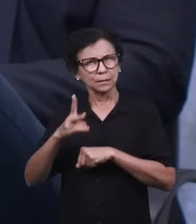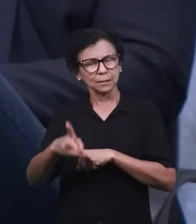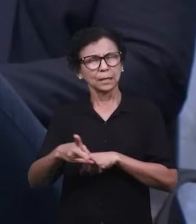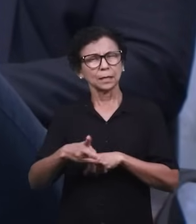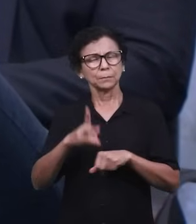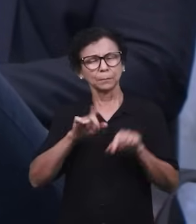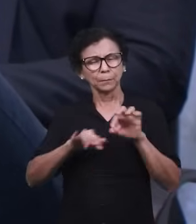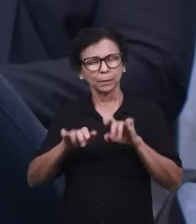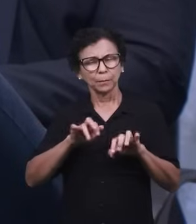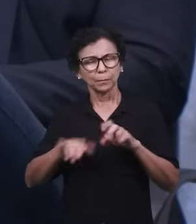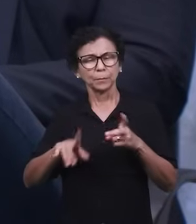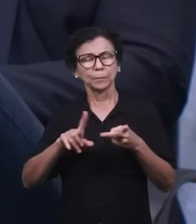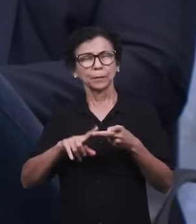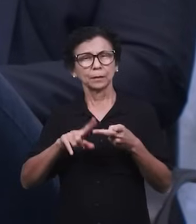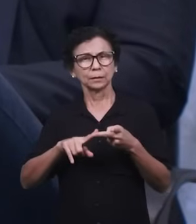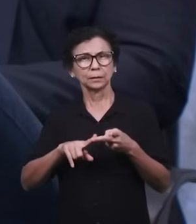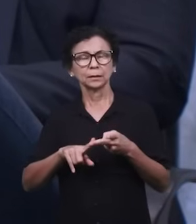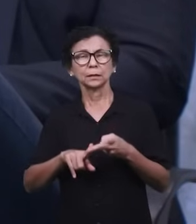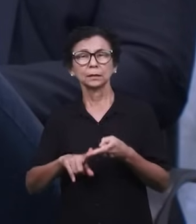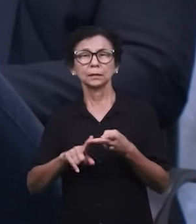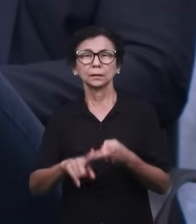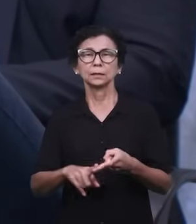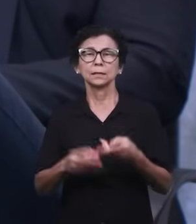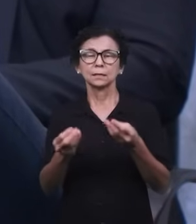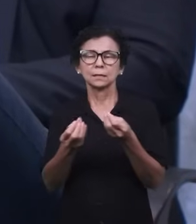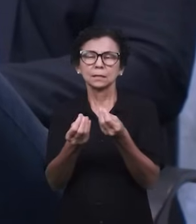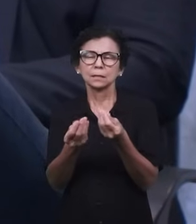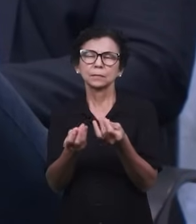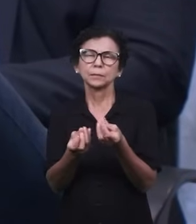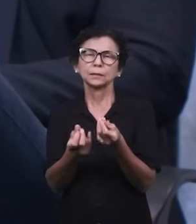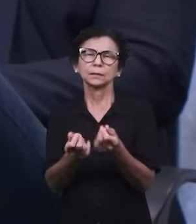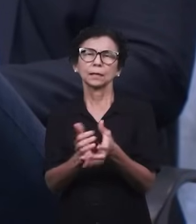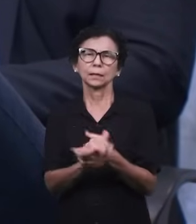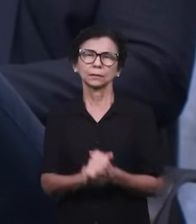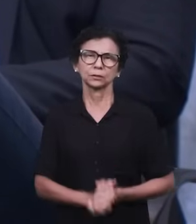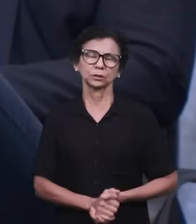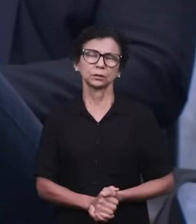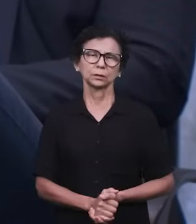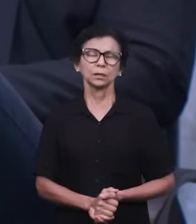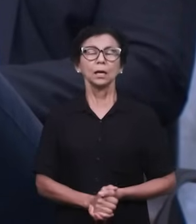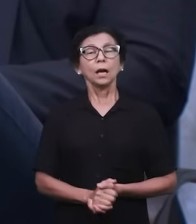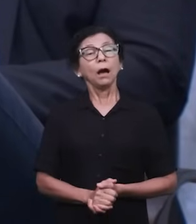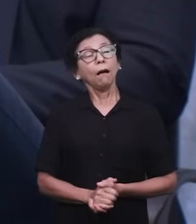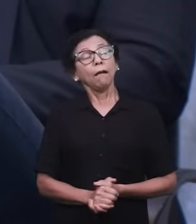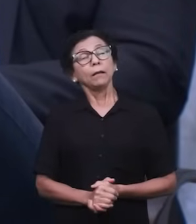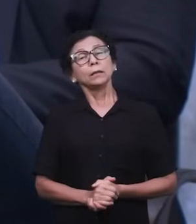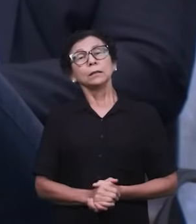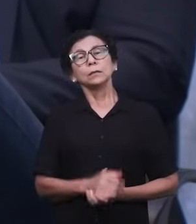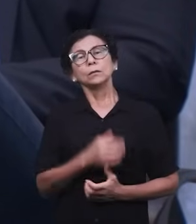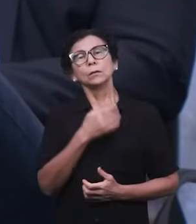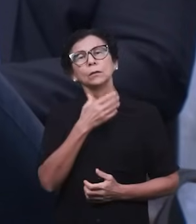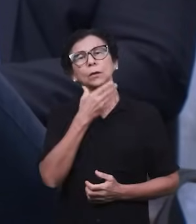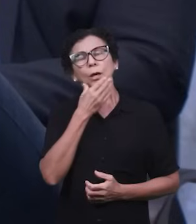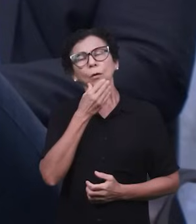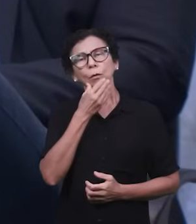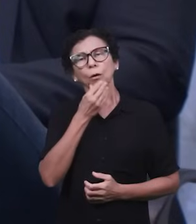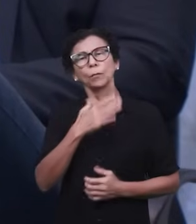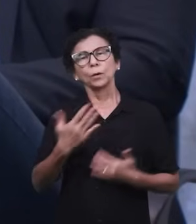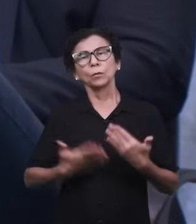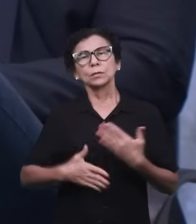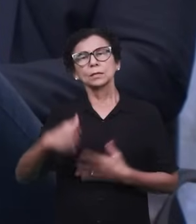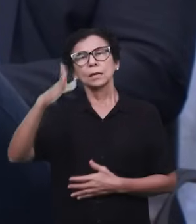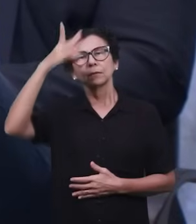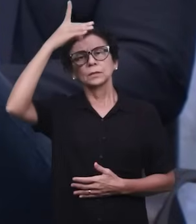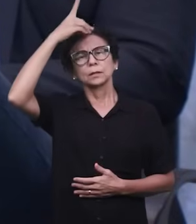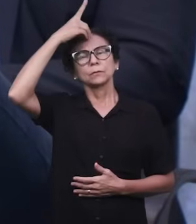frase interessante, ele disse assim que os servos do Senhor estão em todos os lugares, né? Então, às vezes alguns